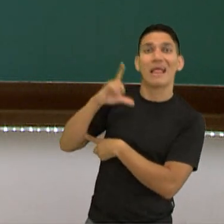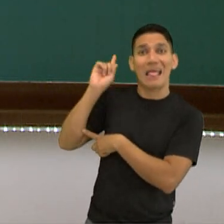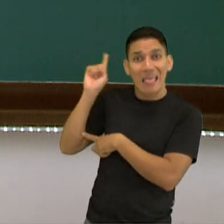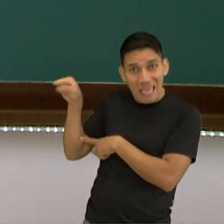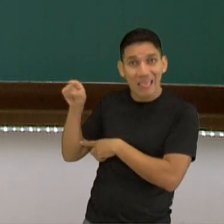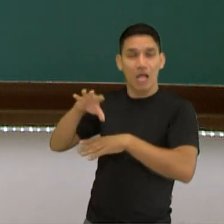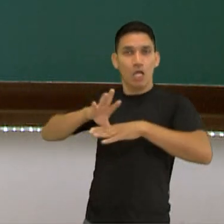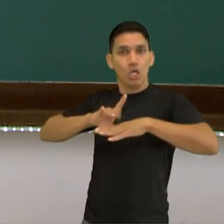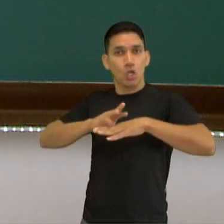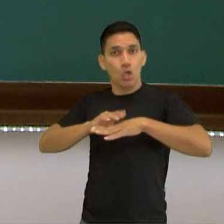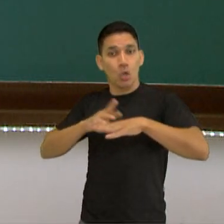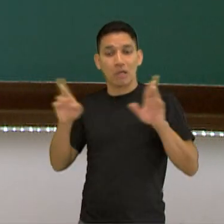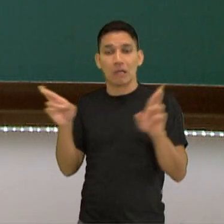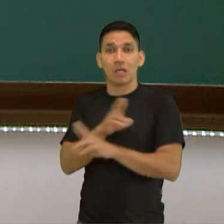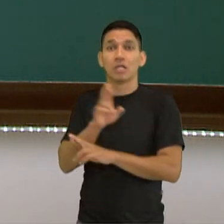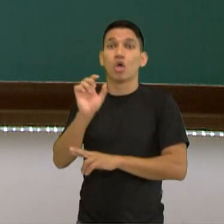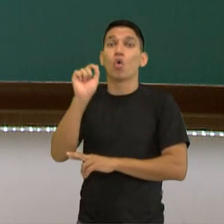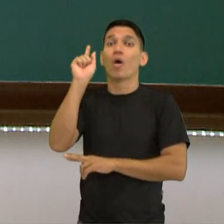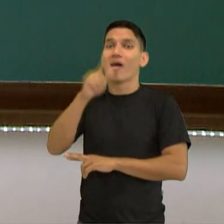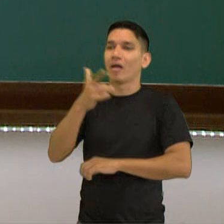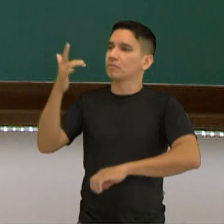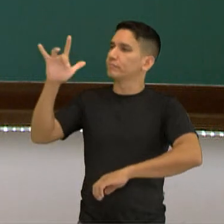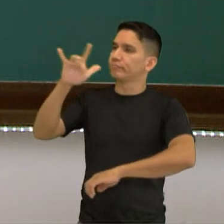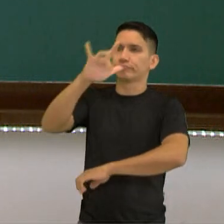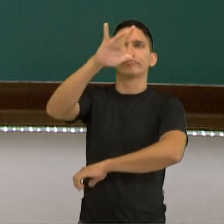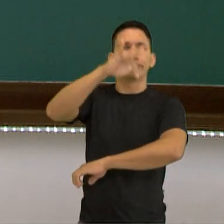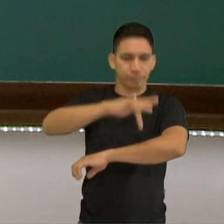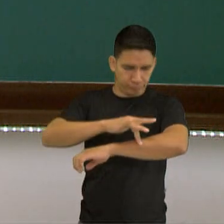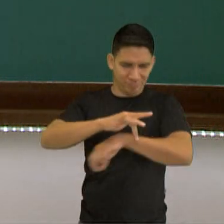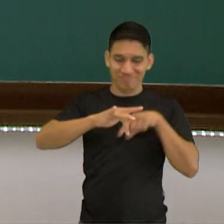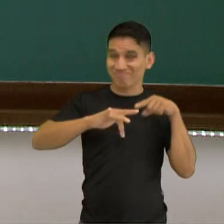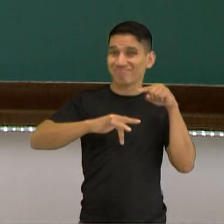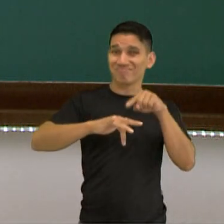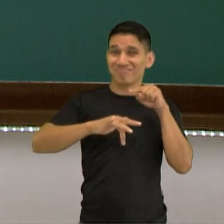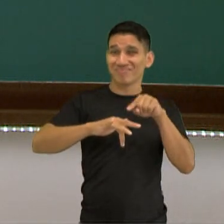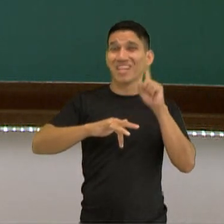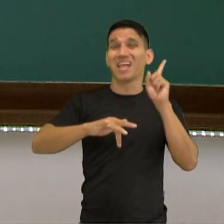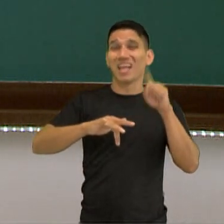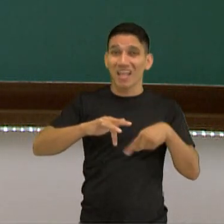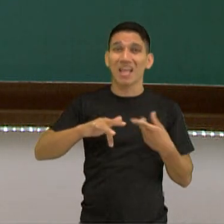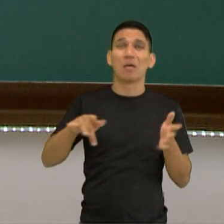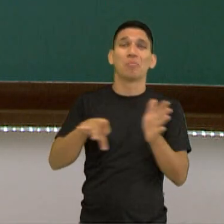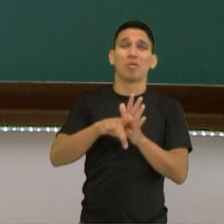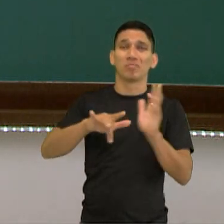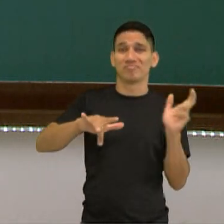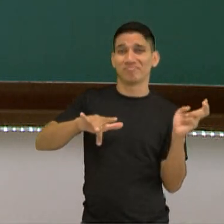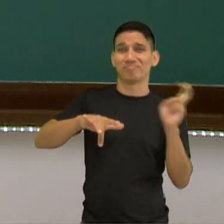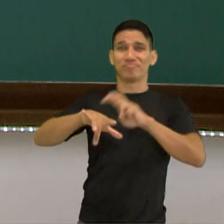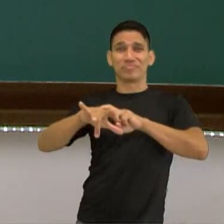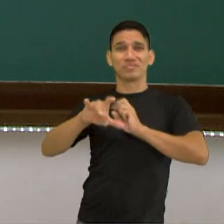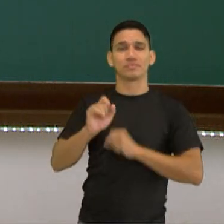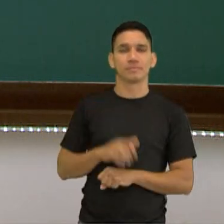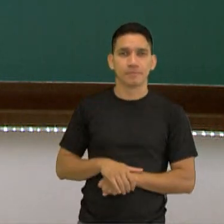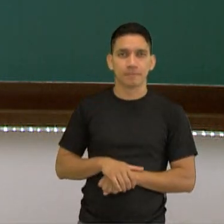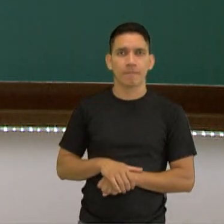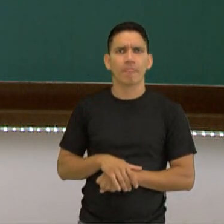está associada ao Aedes aegypti, é aquele mosquito da dengue. Mas Fabiano, o Aedes aegypti